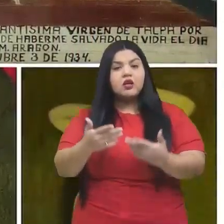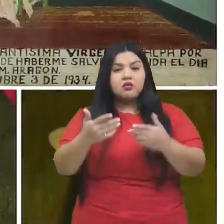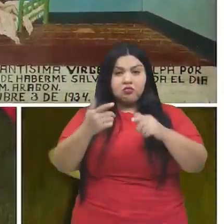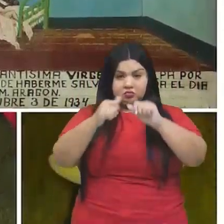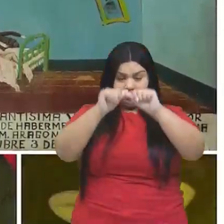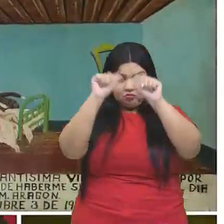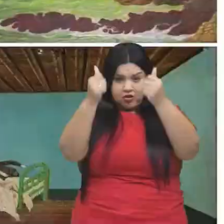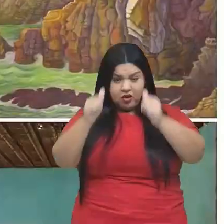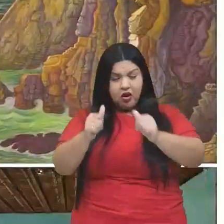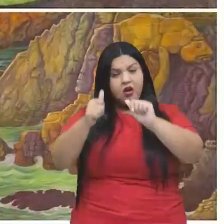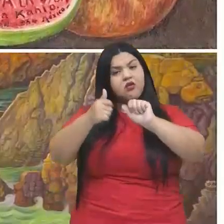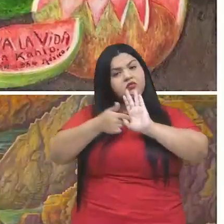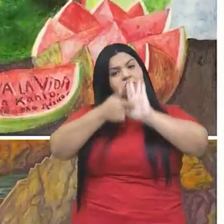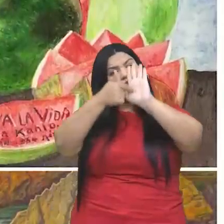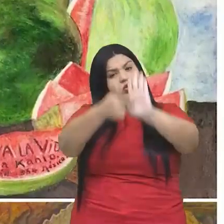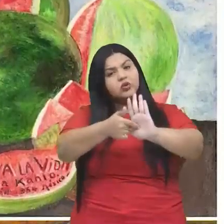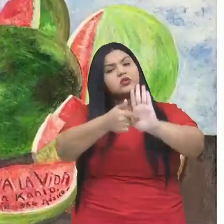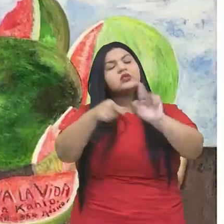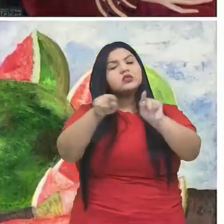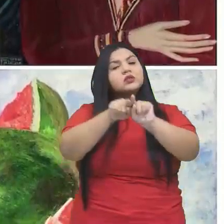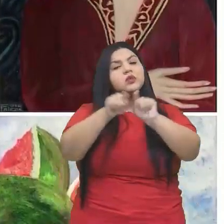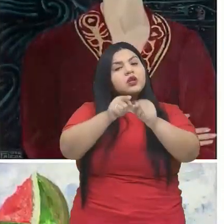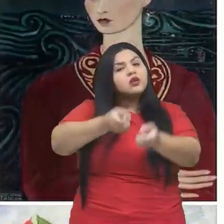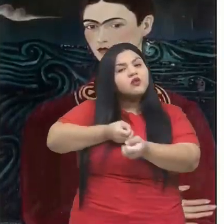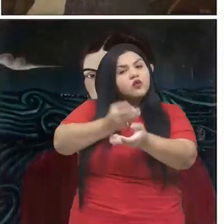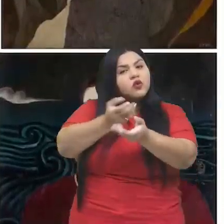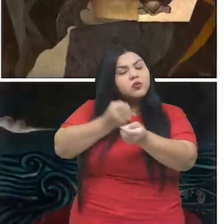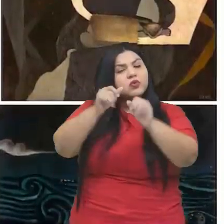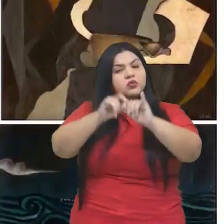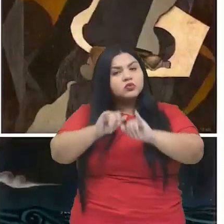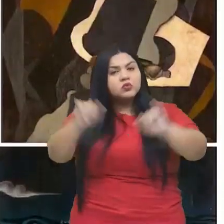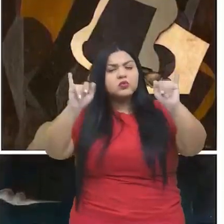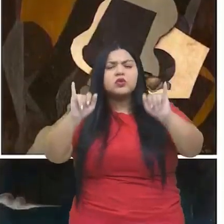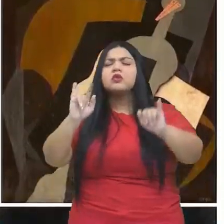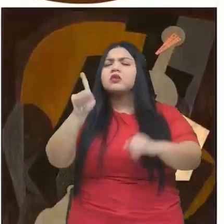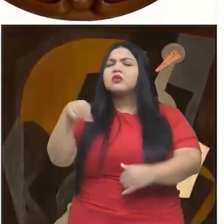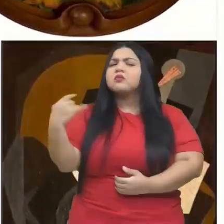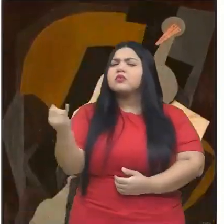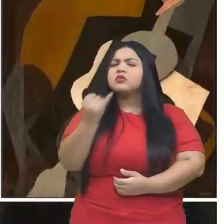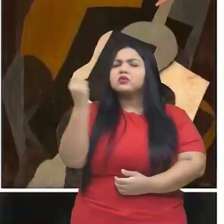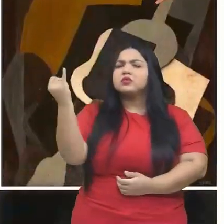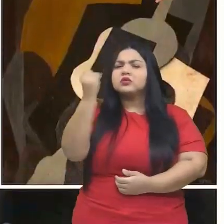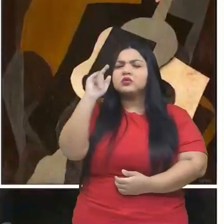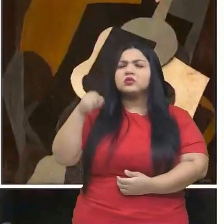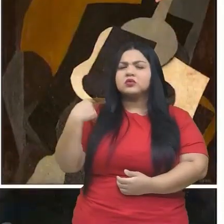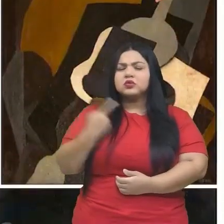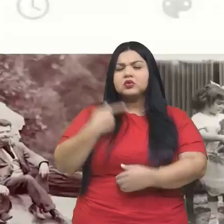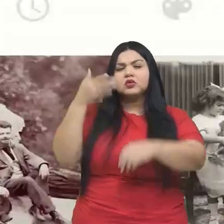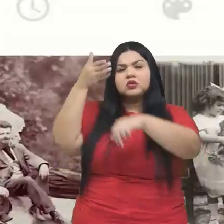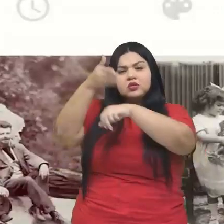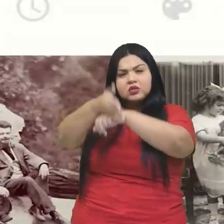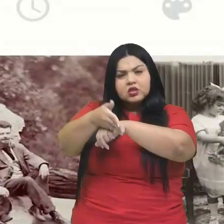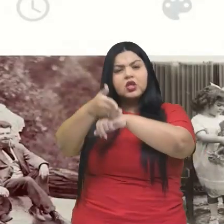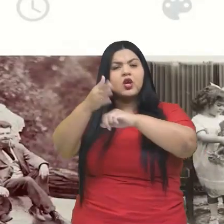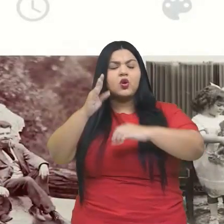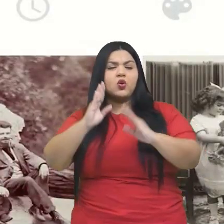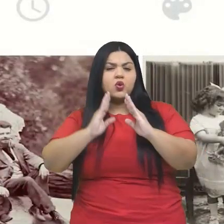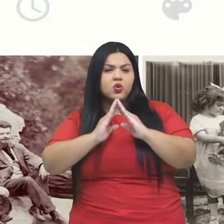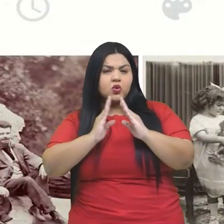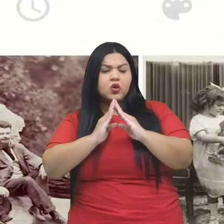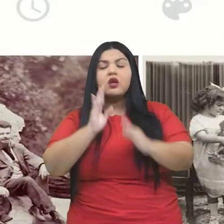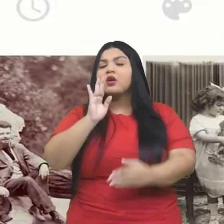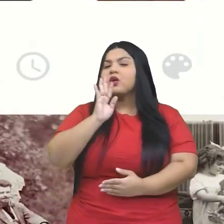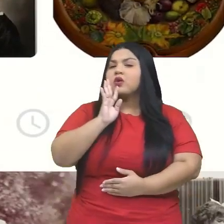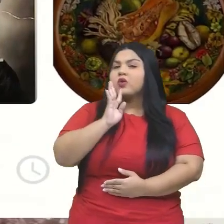é? E traz também algumas informações. Então é importante, né, a gente entrar, conhecer. Tem gente que tem